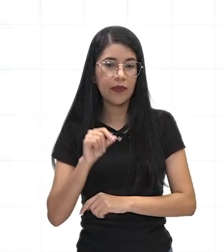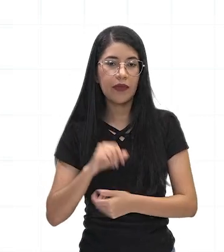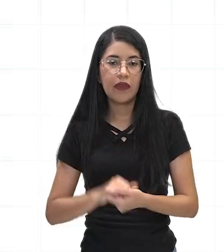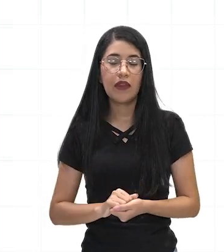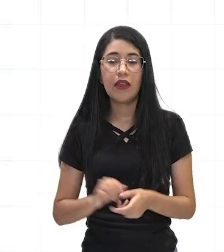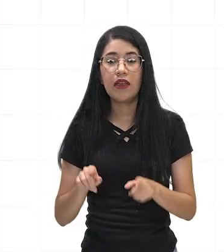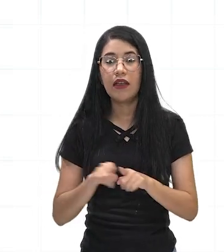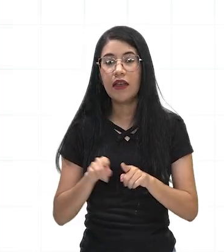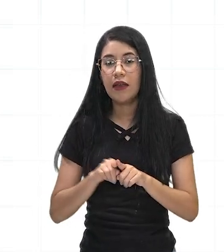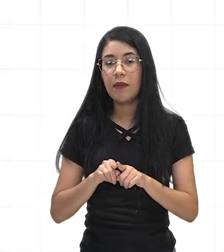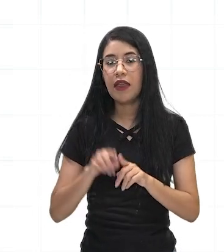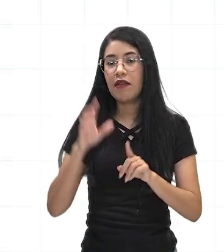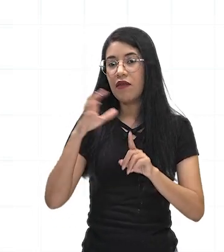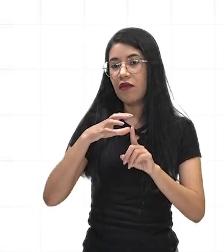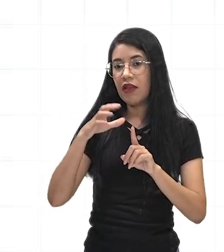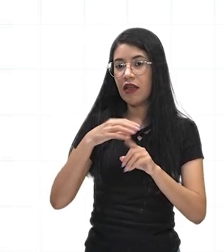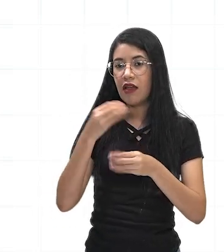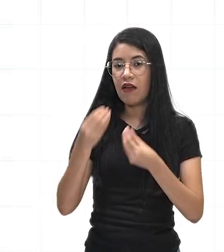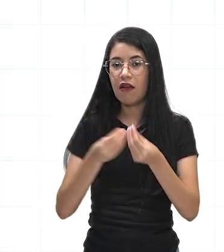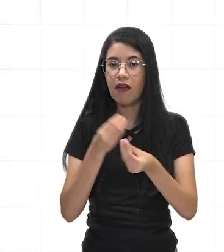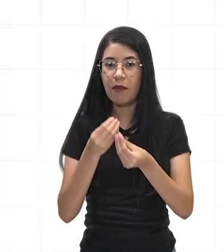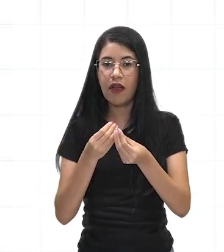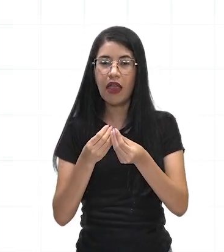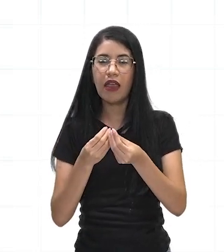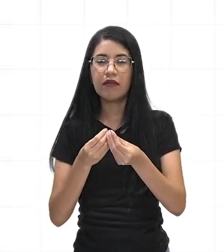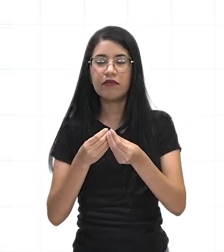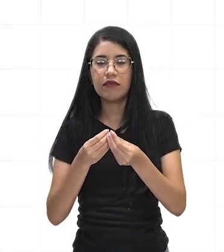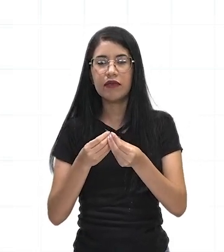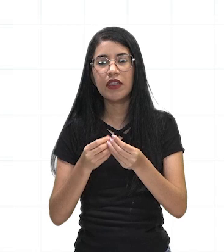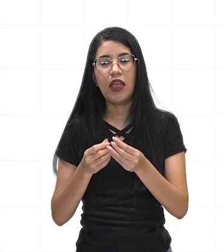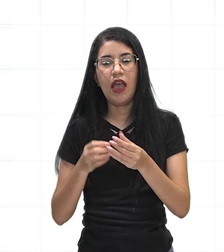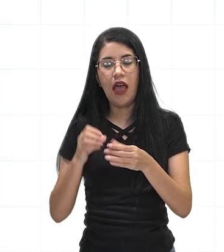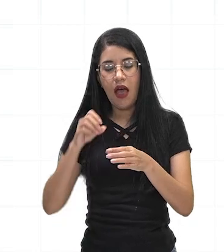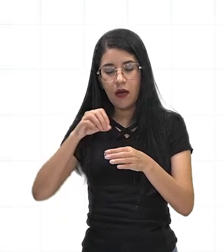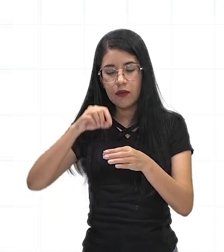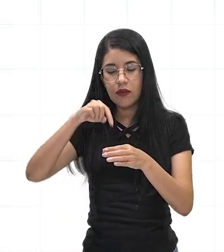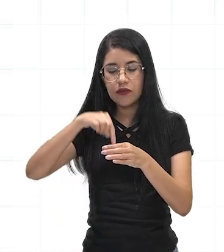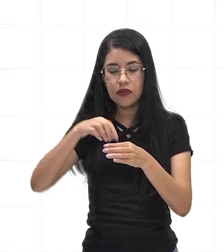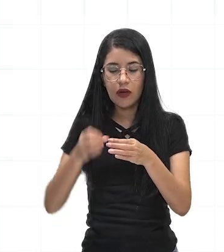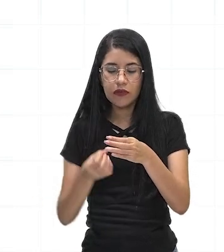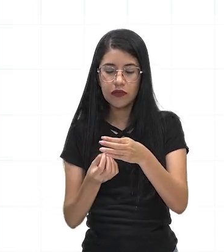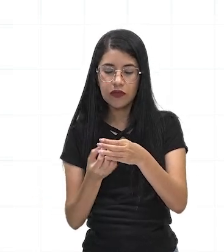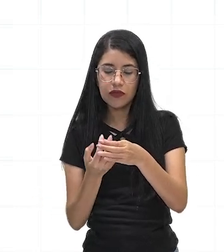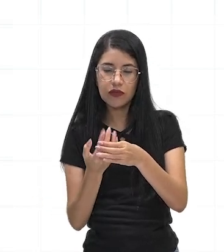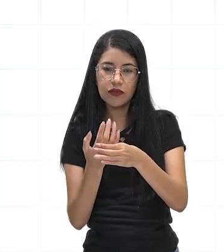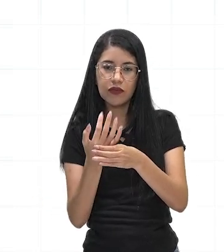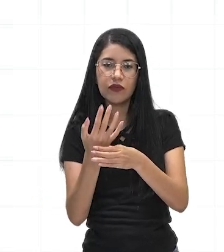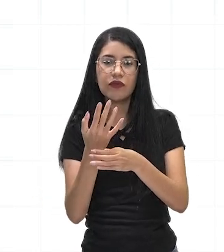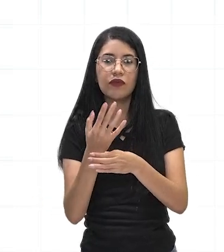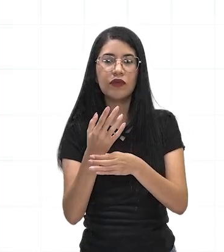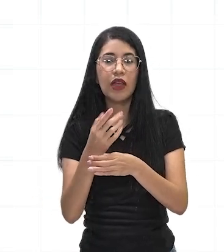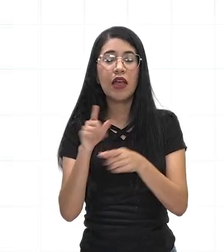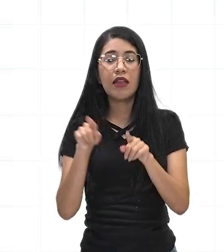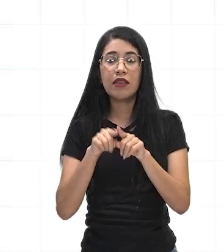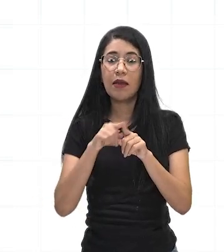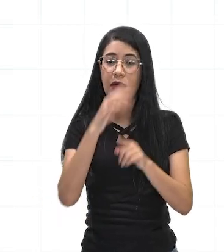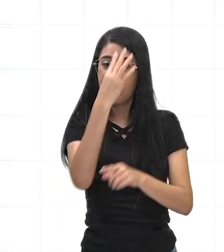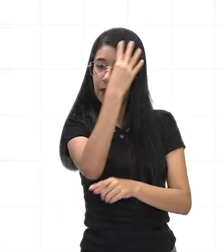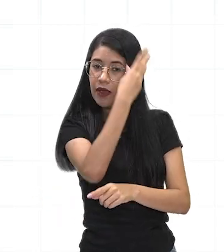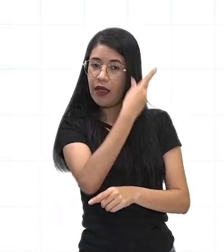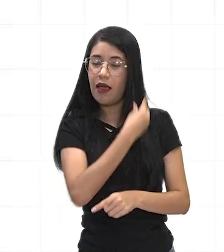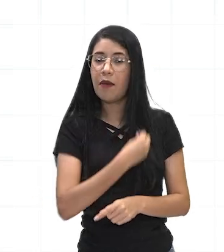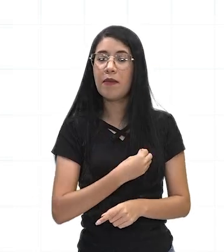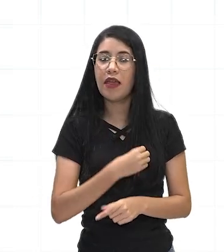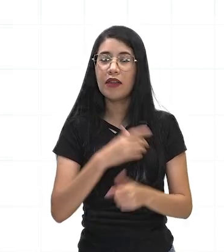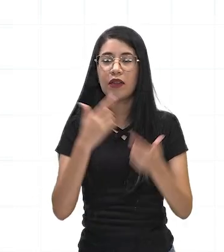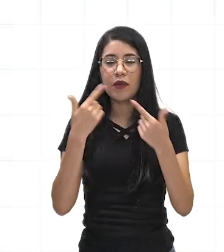ela influencia na germinação e no desenvolvimento dos vegetais, no crescimento do cabelo, no humor